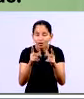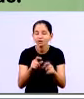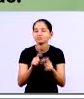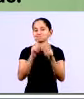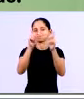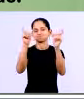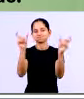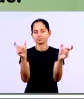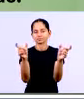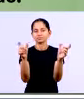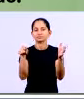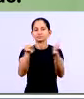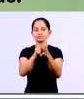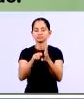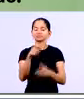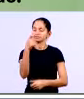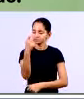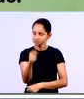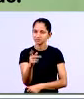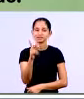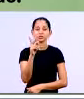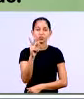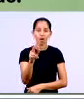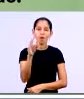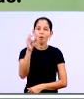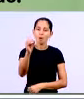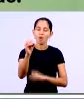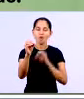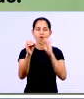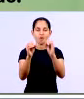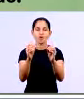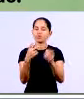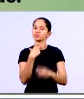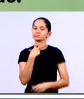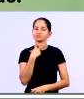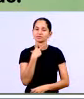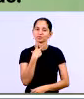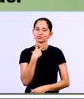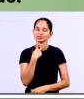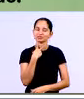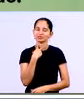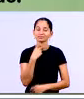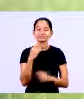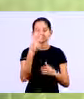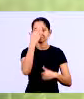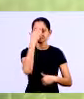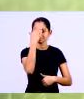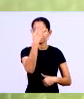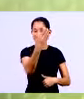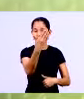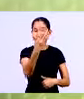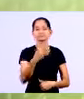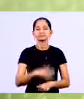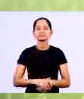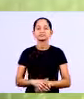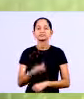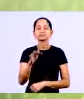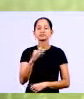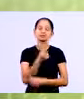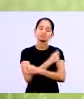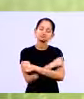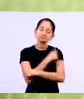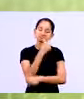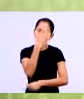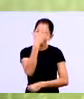dividido por hífen. Vogais iguais divididas por hífen. Obrigada, Francijane,